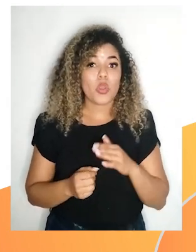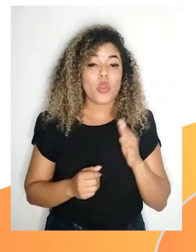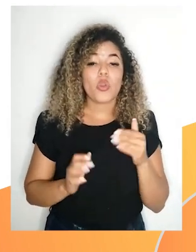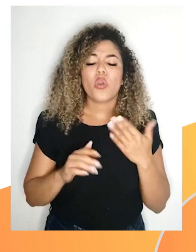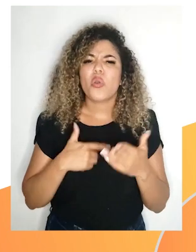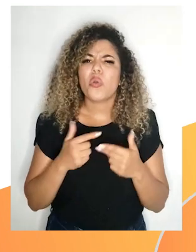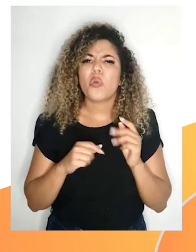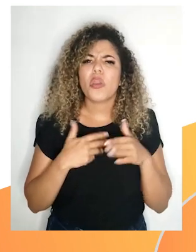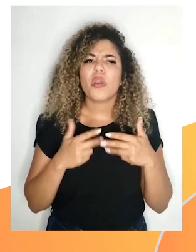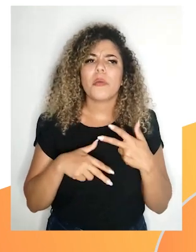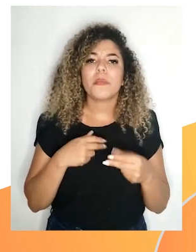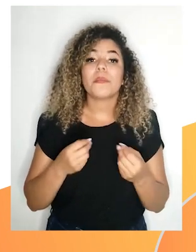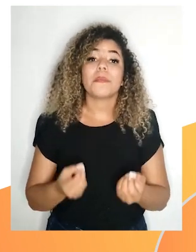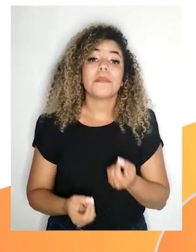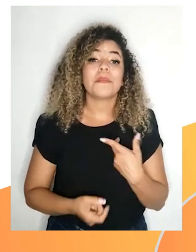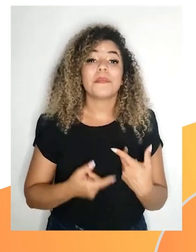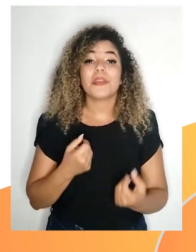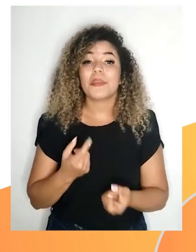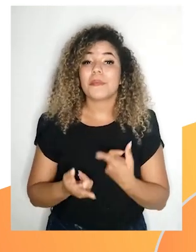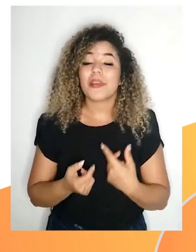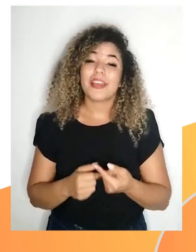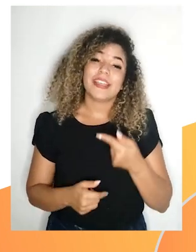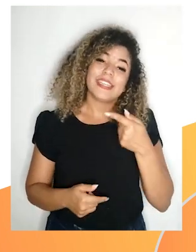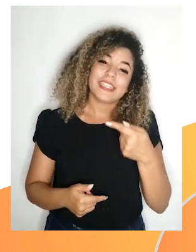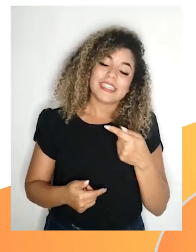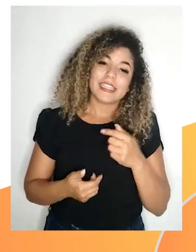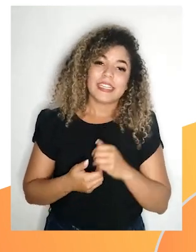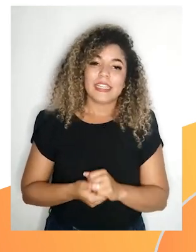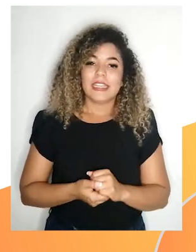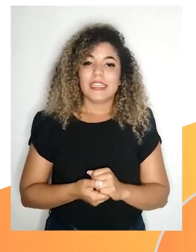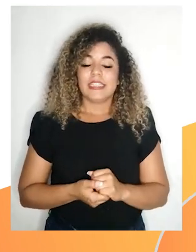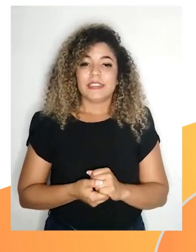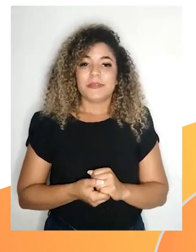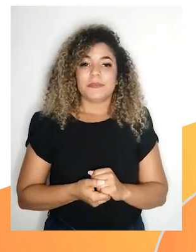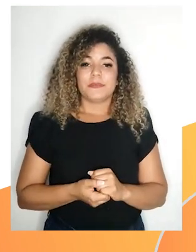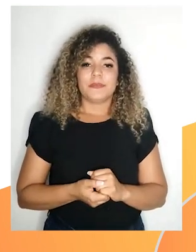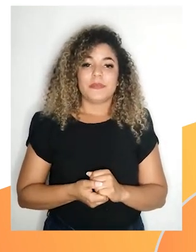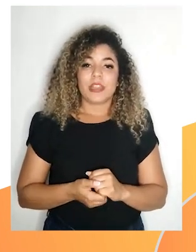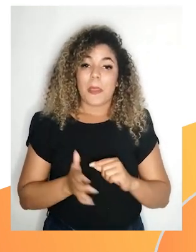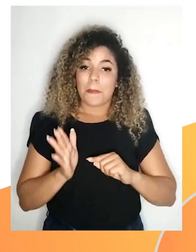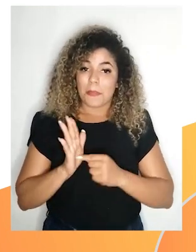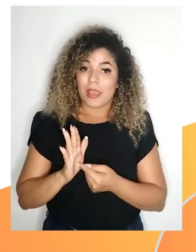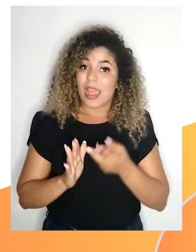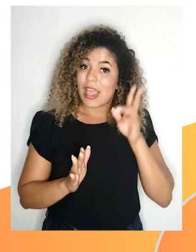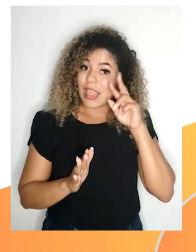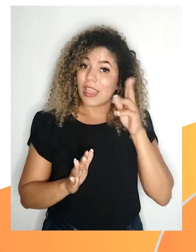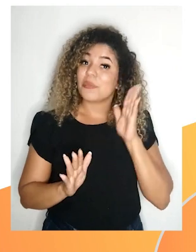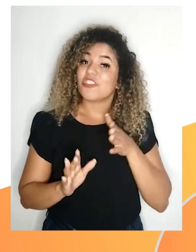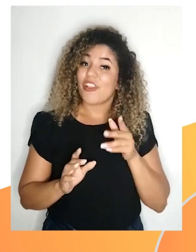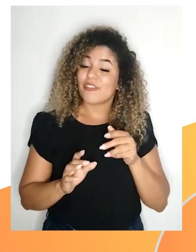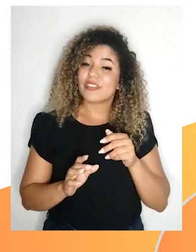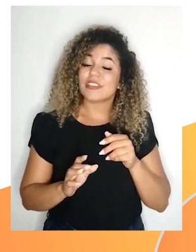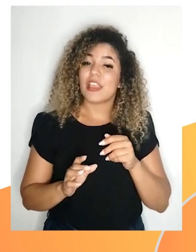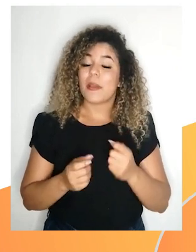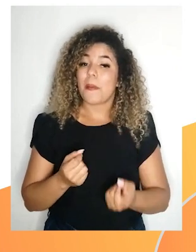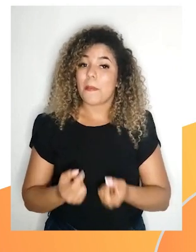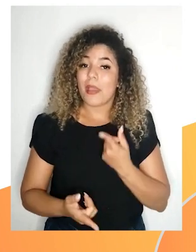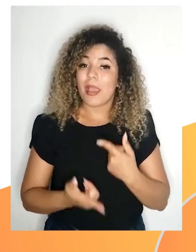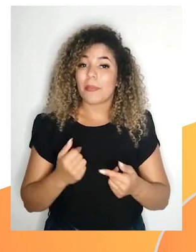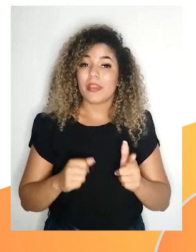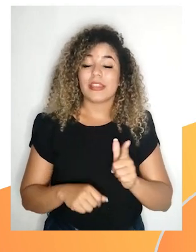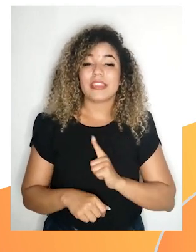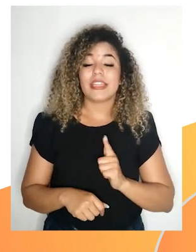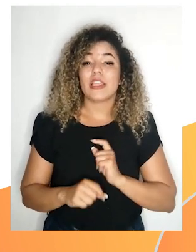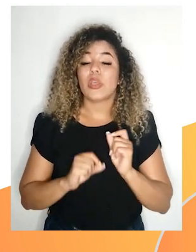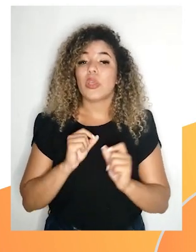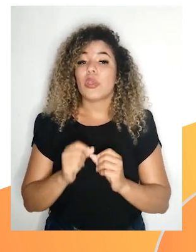próximo prêmio depois da pamonha, né, a pipoca, que é 7. Lembra que a pipoca a gente fez na letra B. Né? Para a pipoca,